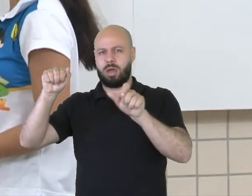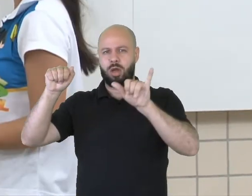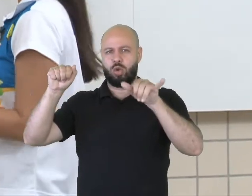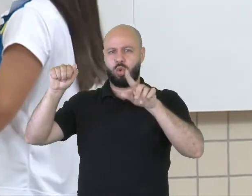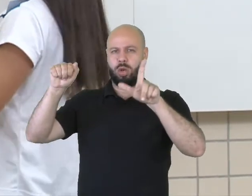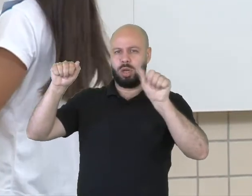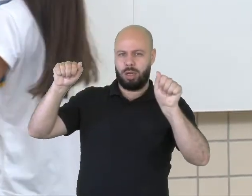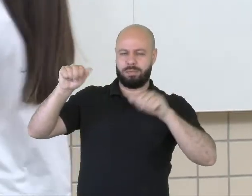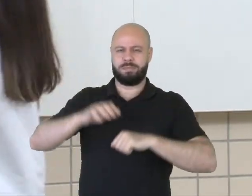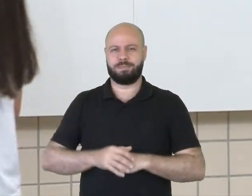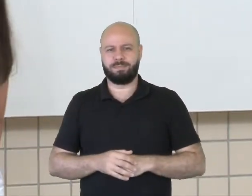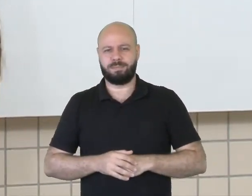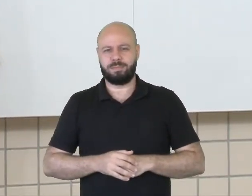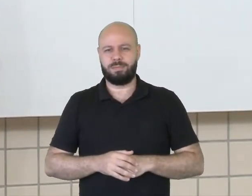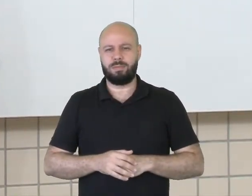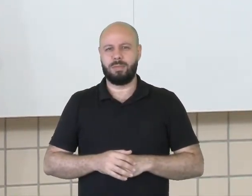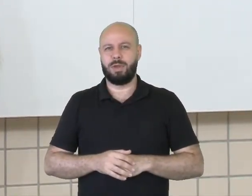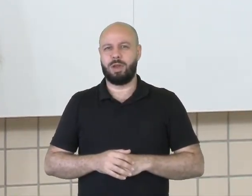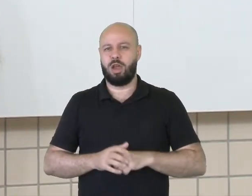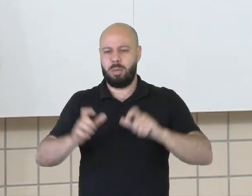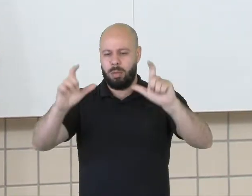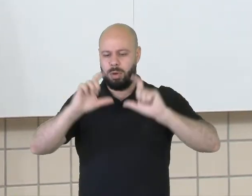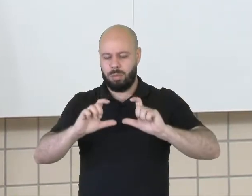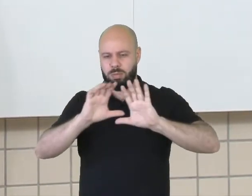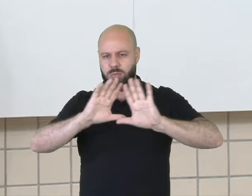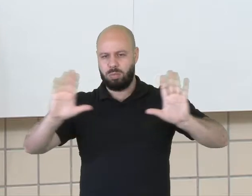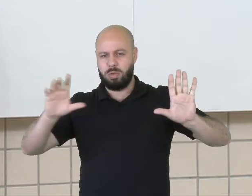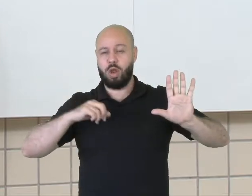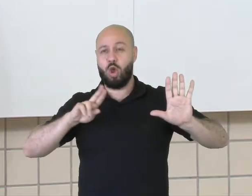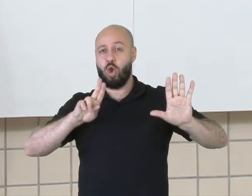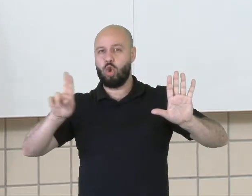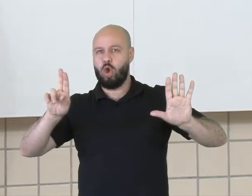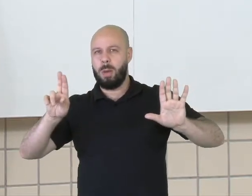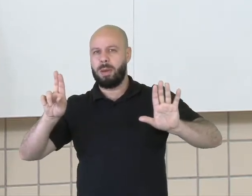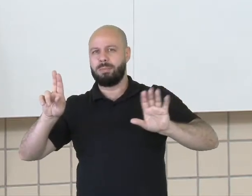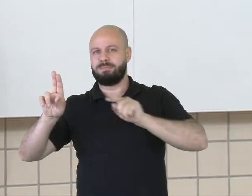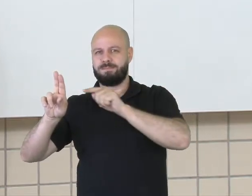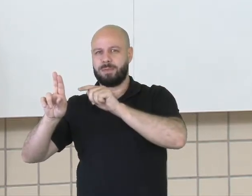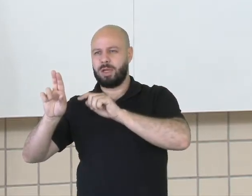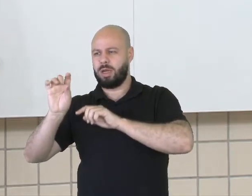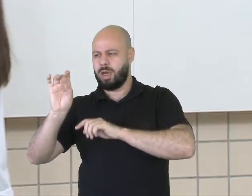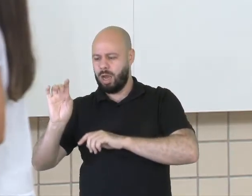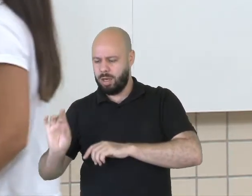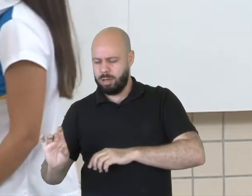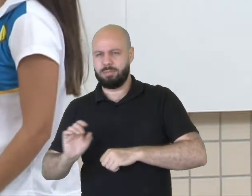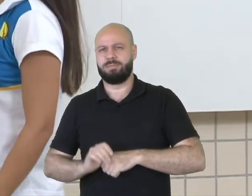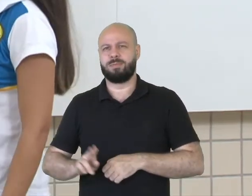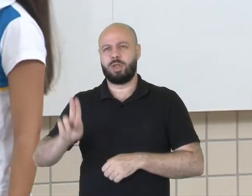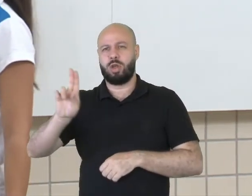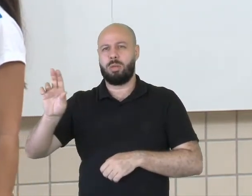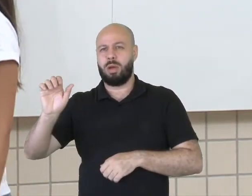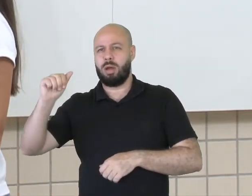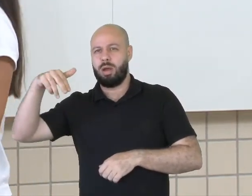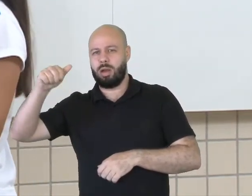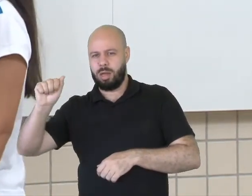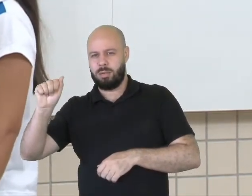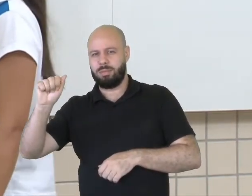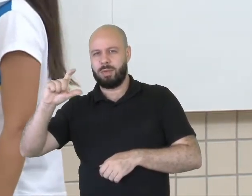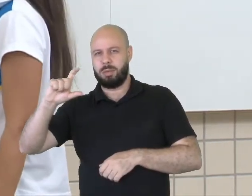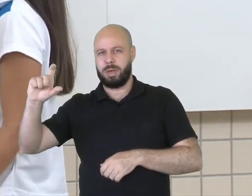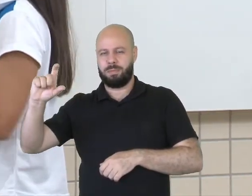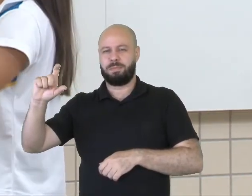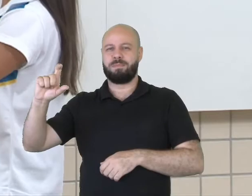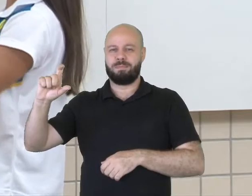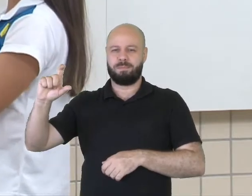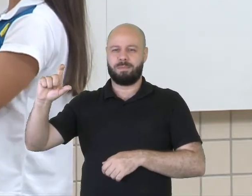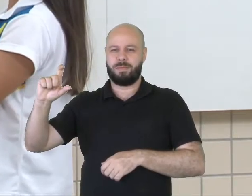Júlia. Aqui a gente tem primeiro o quê? O nome da personagem, como eu falei, né? Vem primeiro o nome da